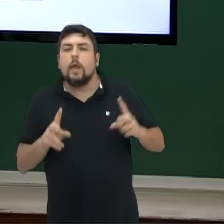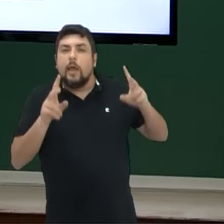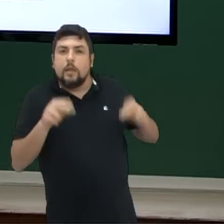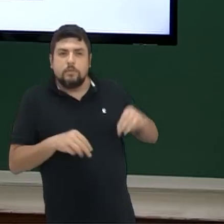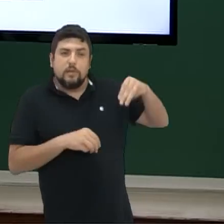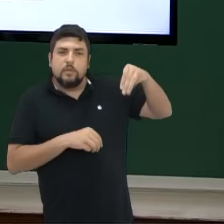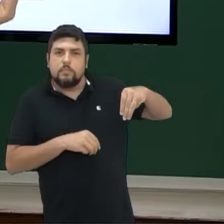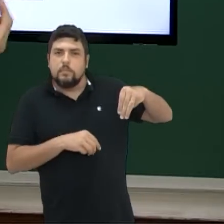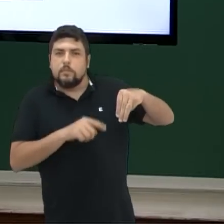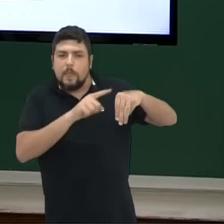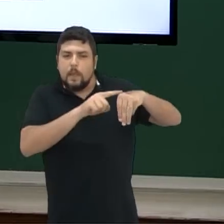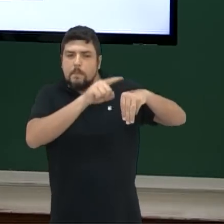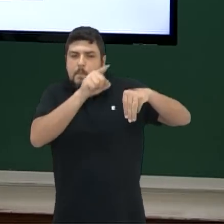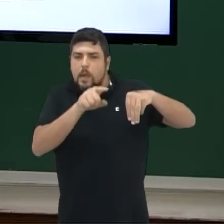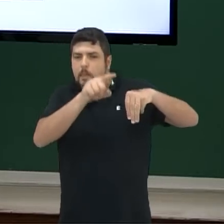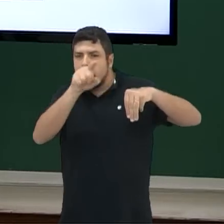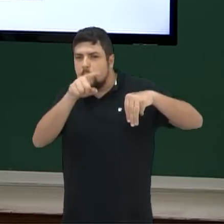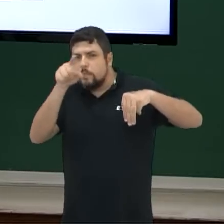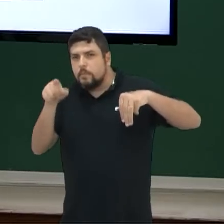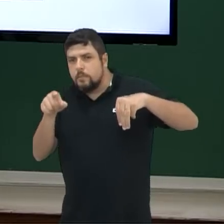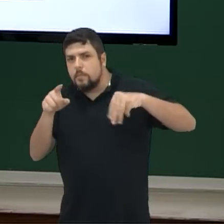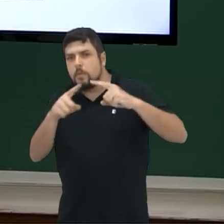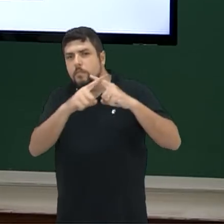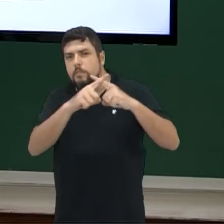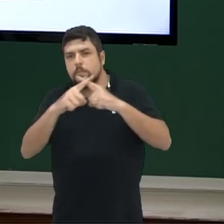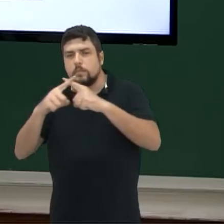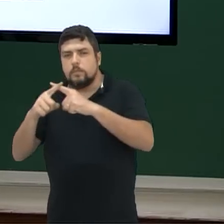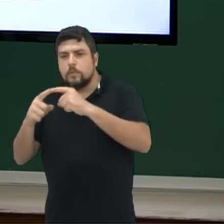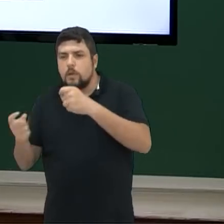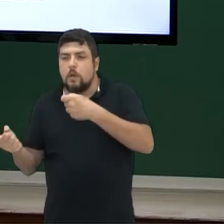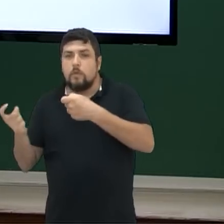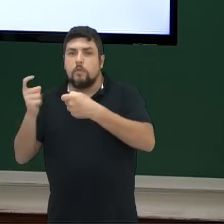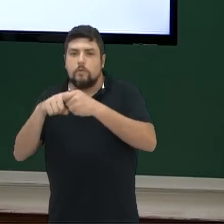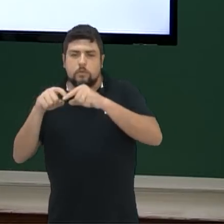ia multiplicando, voltava dividindo.